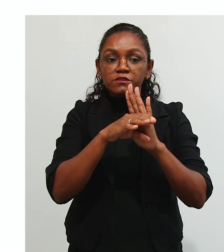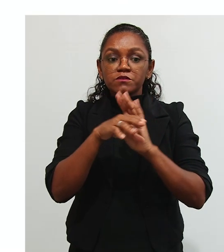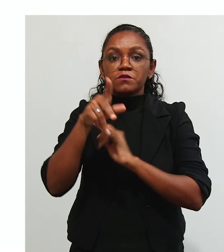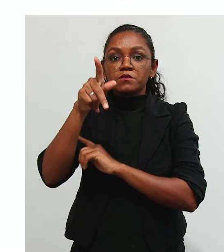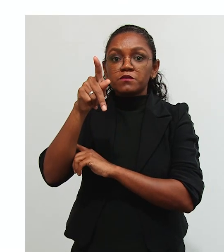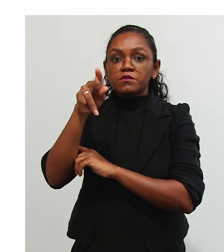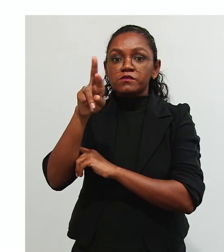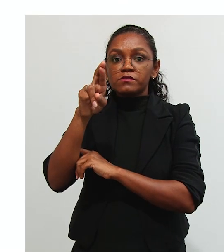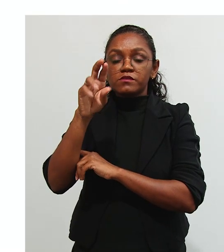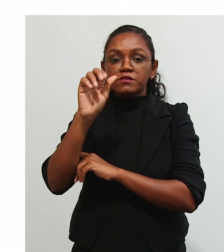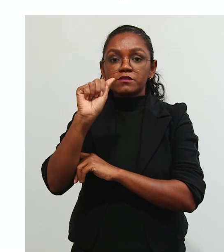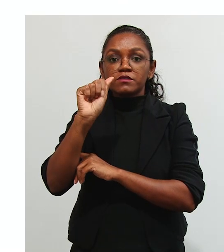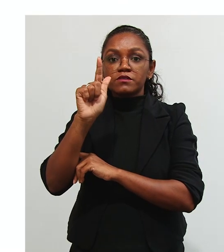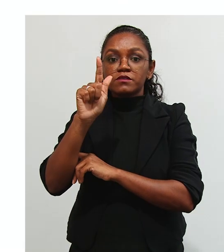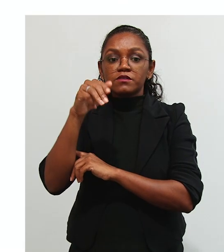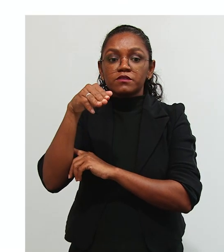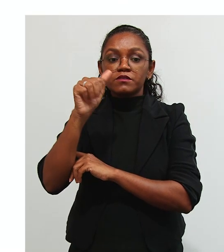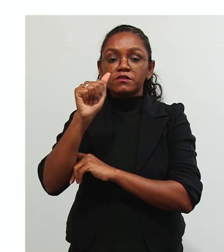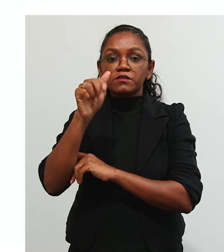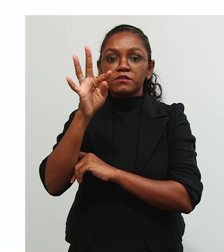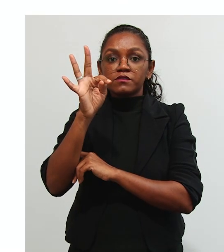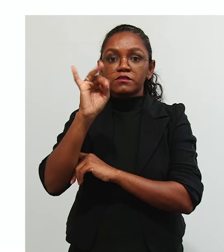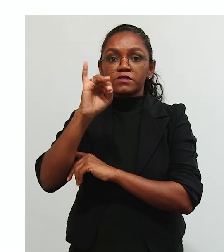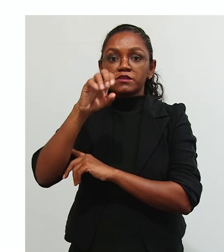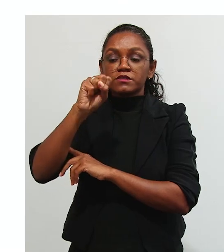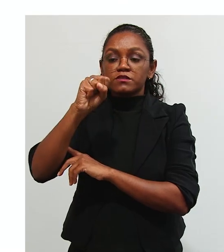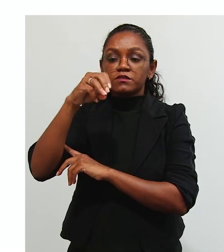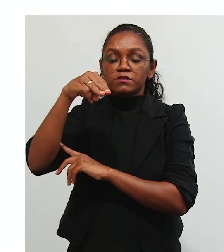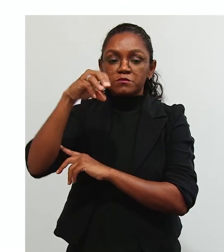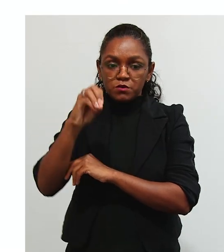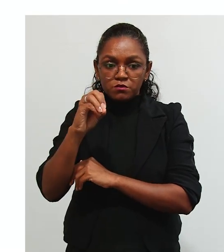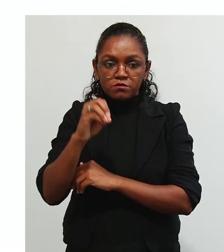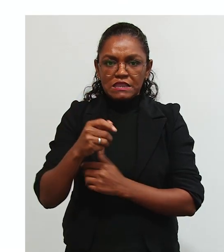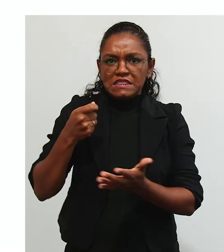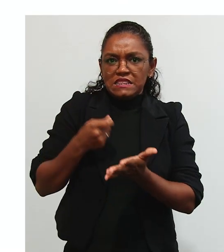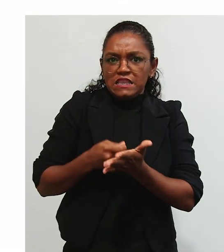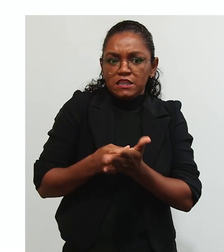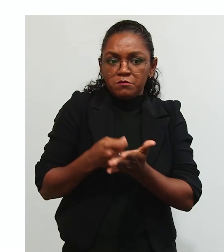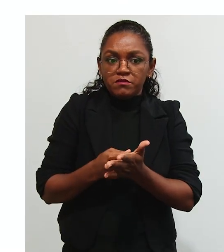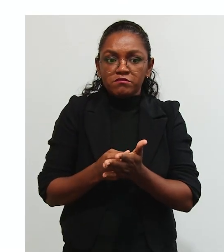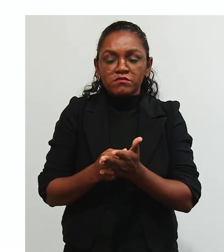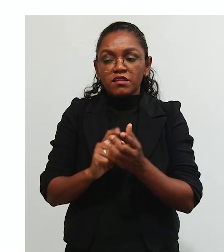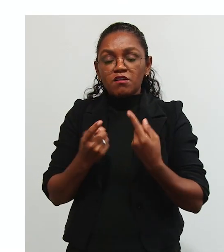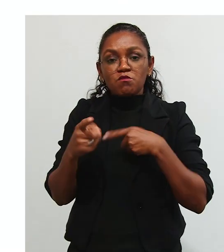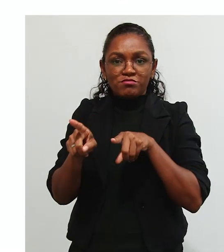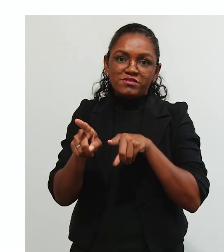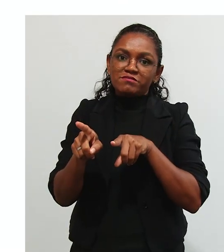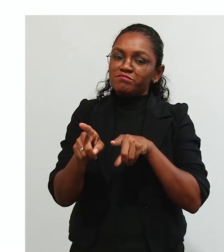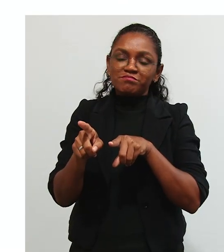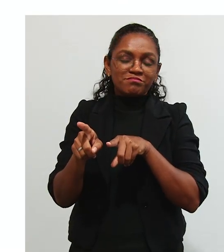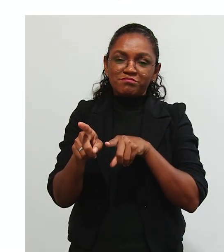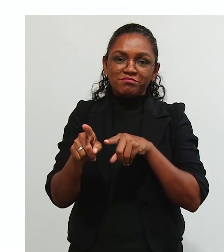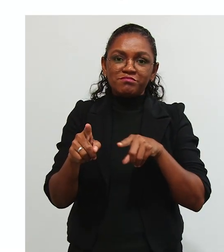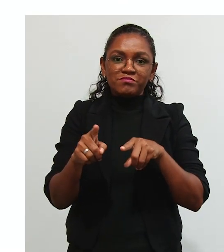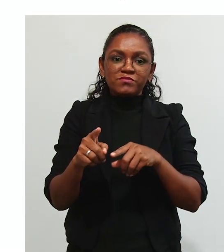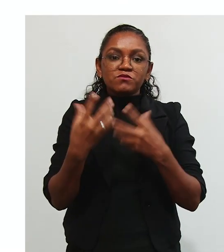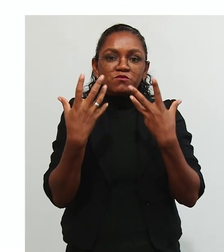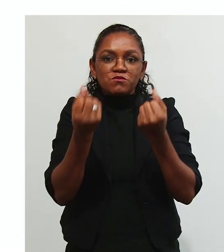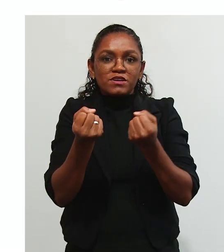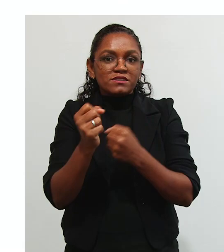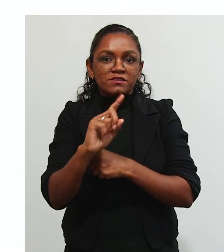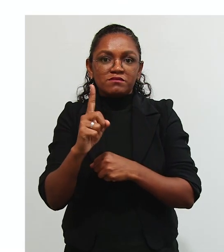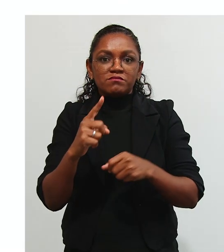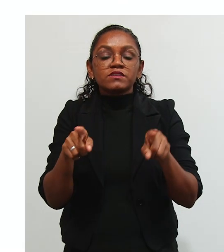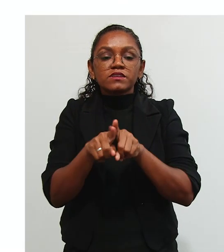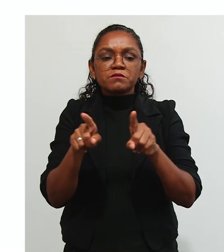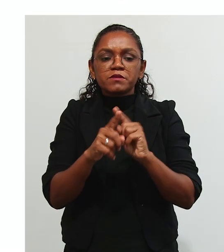O pragmatismo, primeiro ponto, ele é contra determinismo. Ele busca a unidade entre teoria e prática e faz